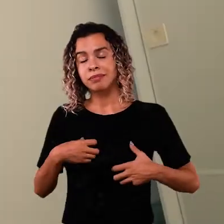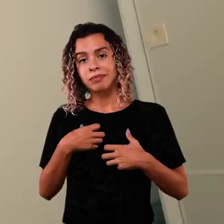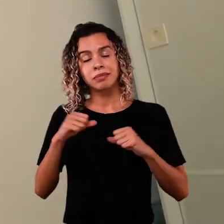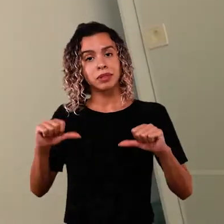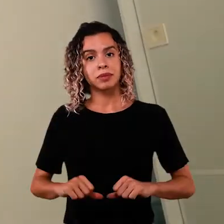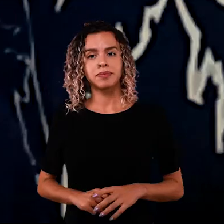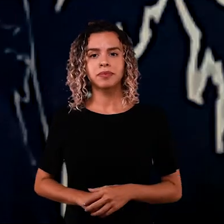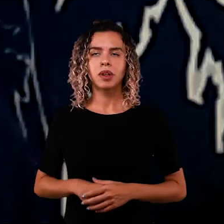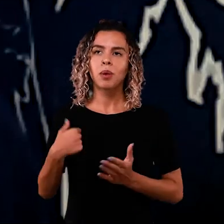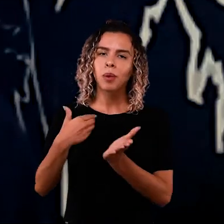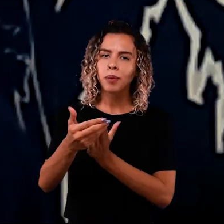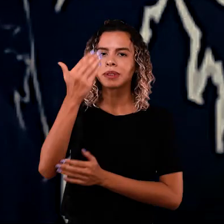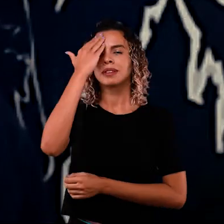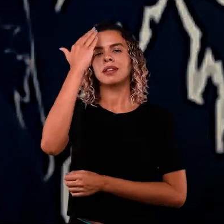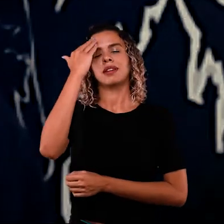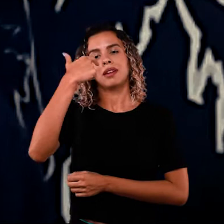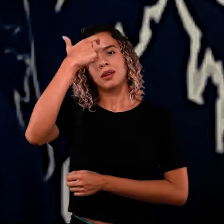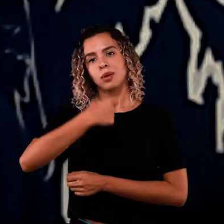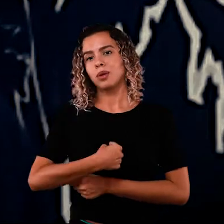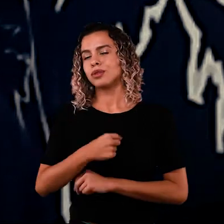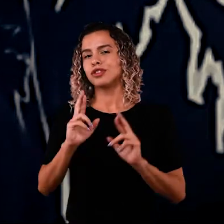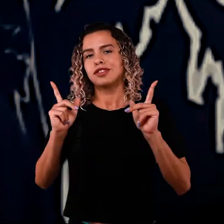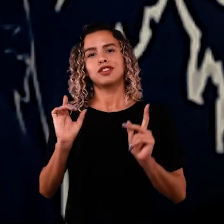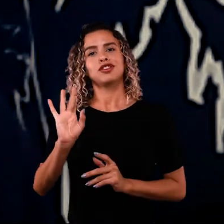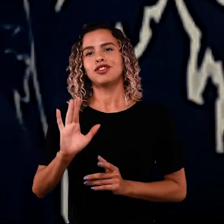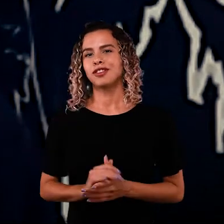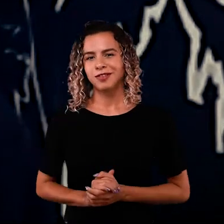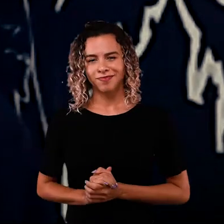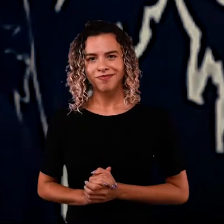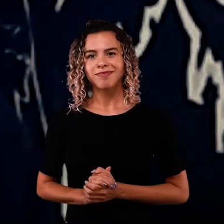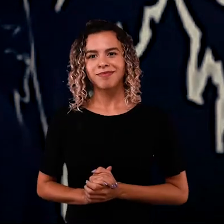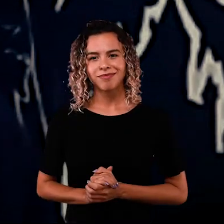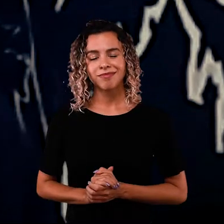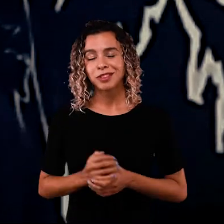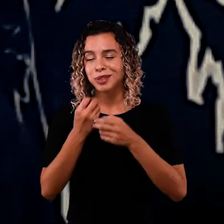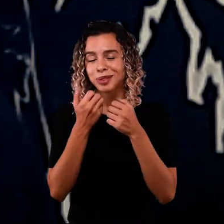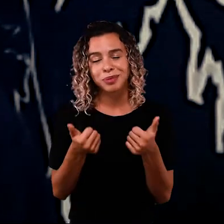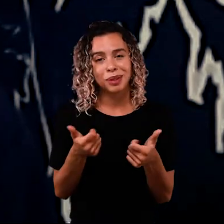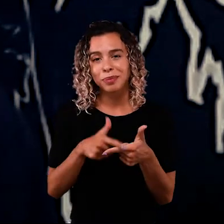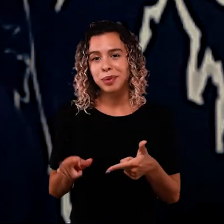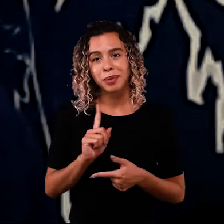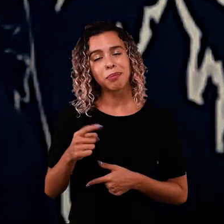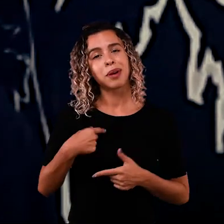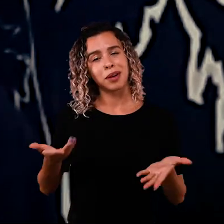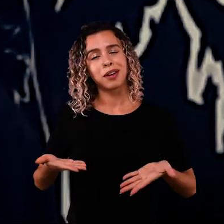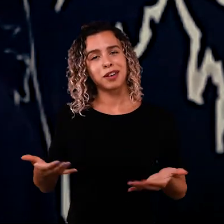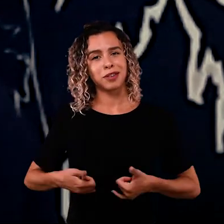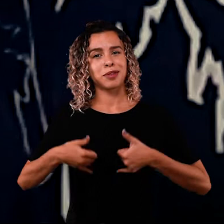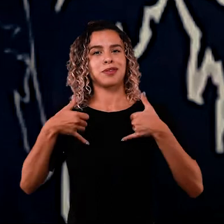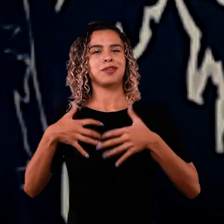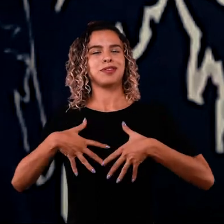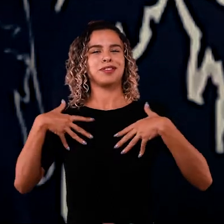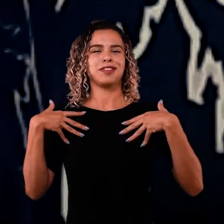só me trazia crise. Eu passei a entender que eu era apenas diferente. Lucas. E que tá tudo bem nisso e eu tenho